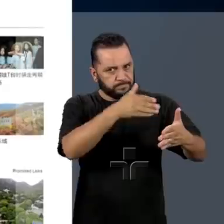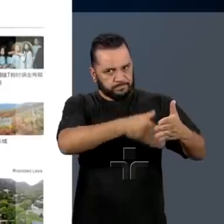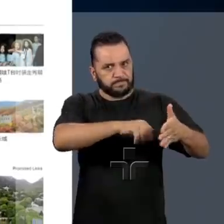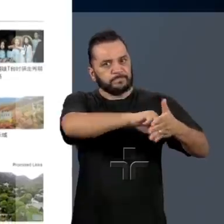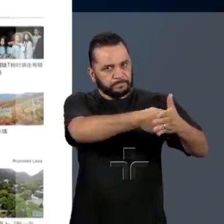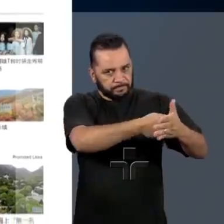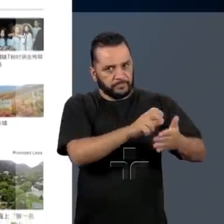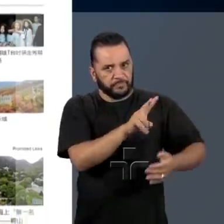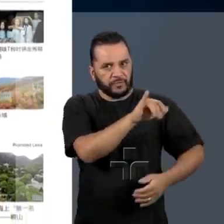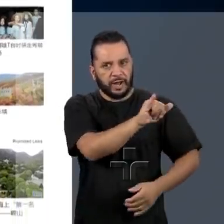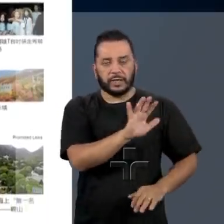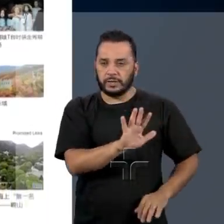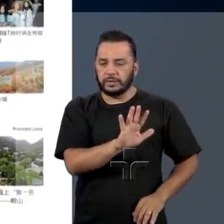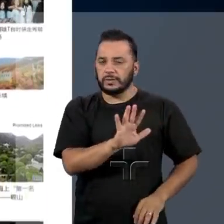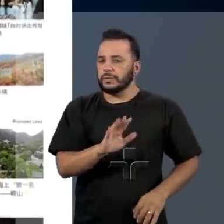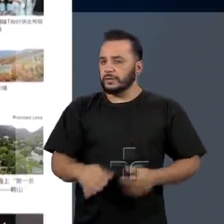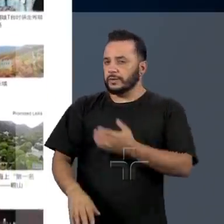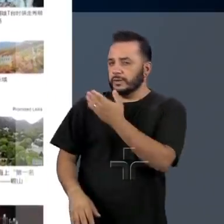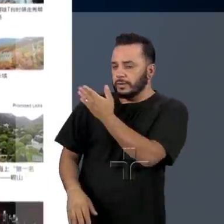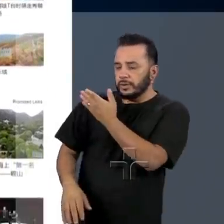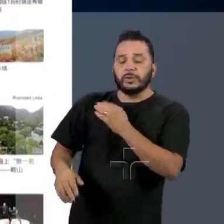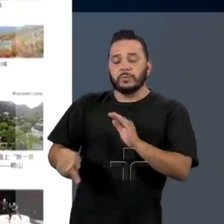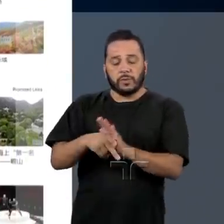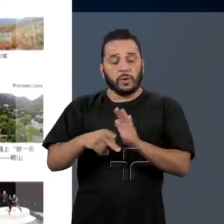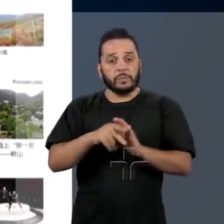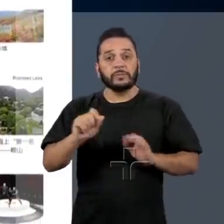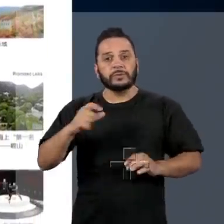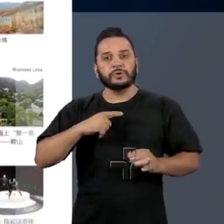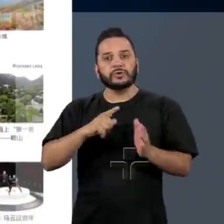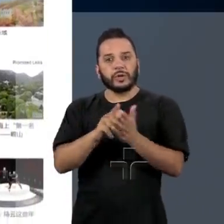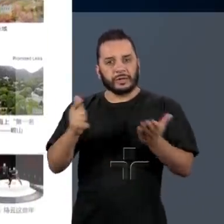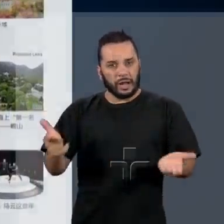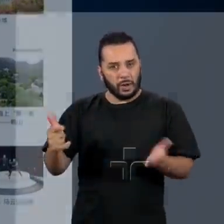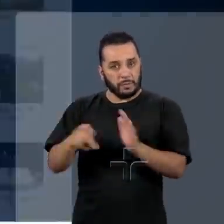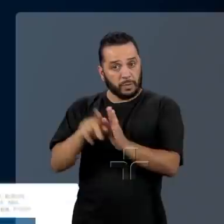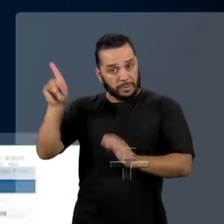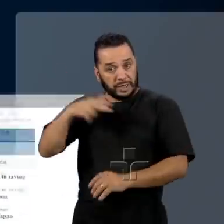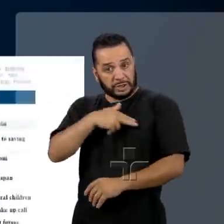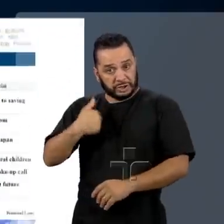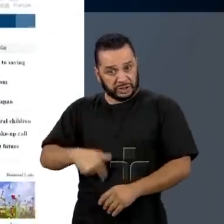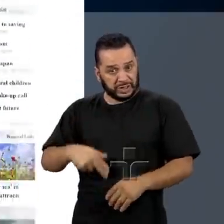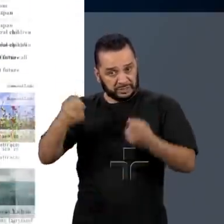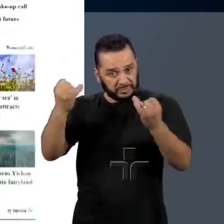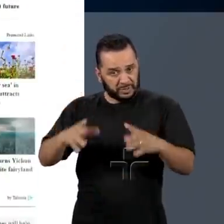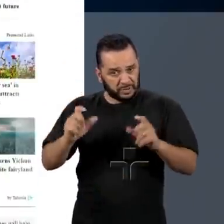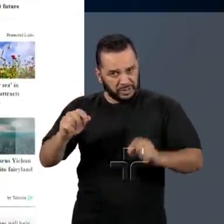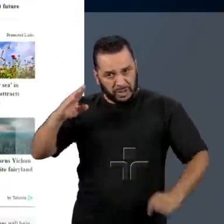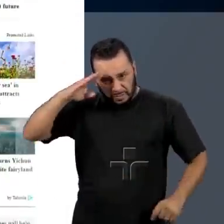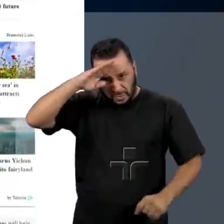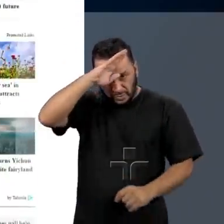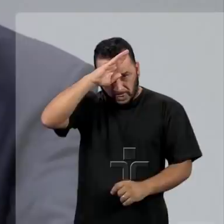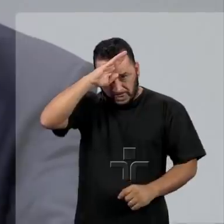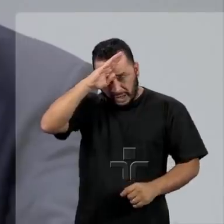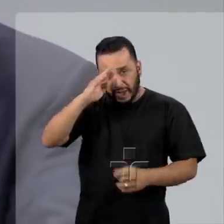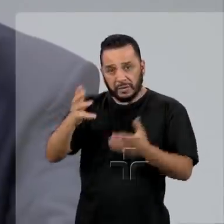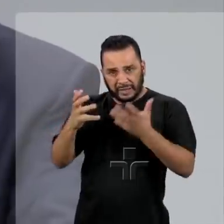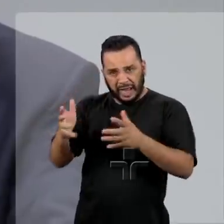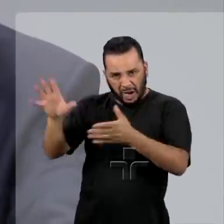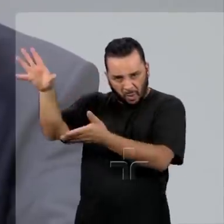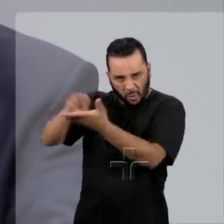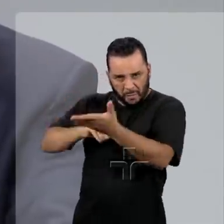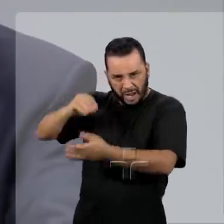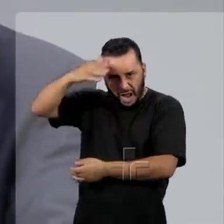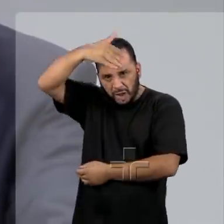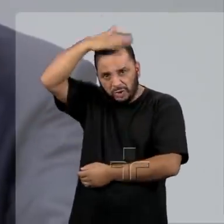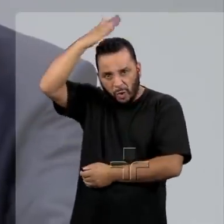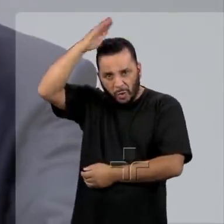Brasil. O editorial do principal jornal estatal, o China Daily, destacou que se o presidente eleito seguir a linha do americano Donald Trump,